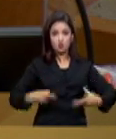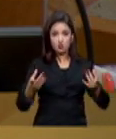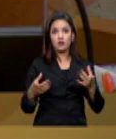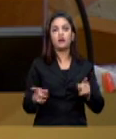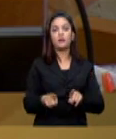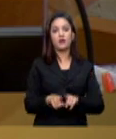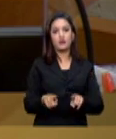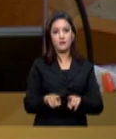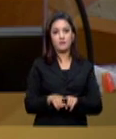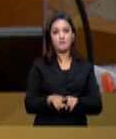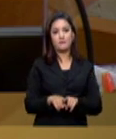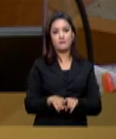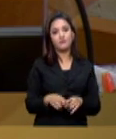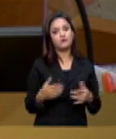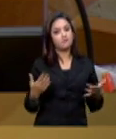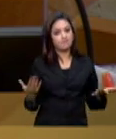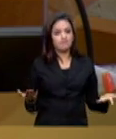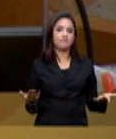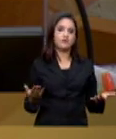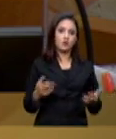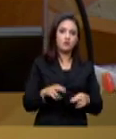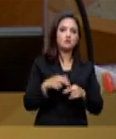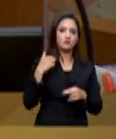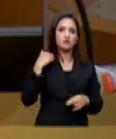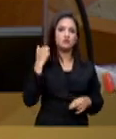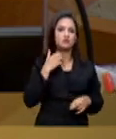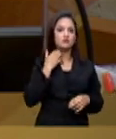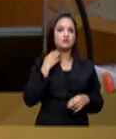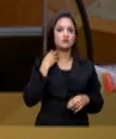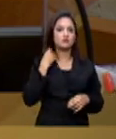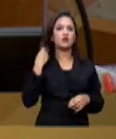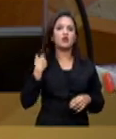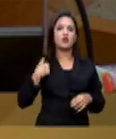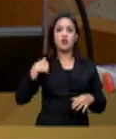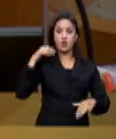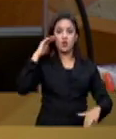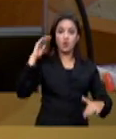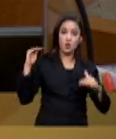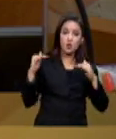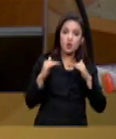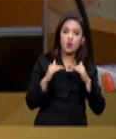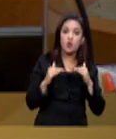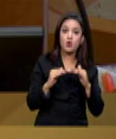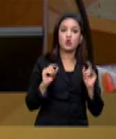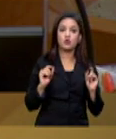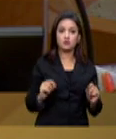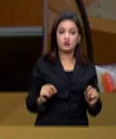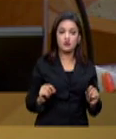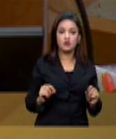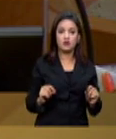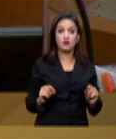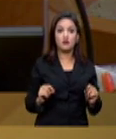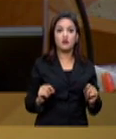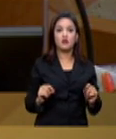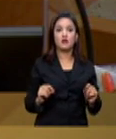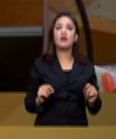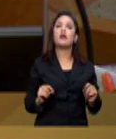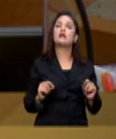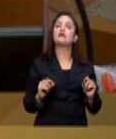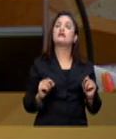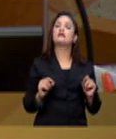também, né? E tanto é que eu concordo que, de fato, isso deveria, de lege ferendo, estar na esfera penal.